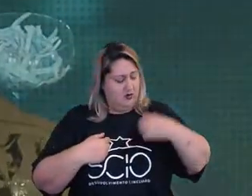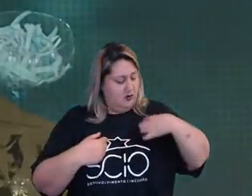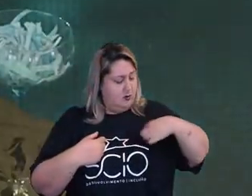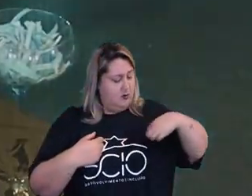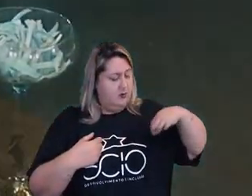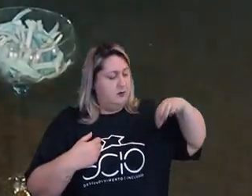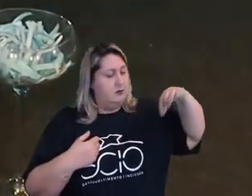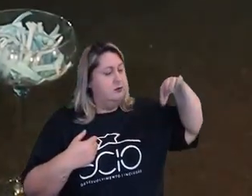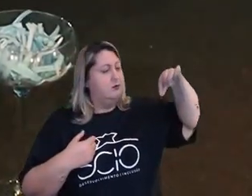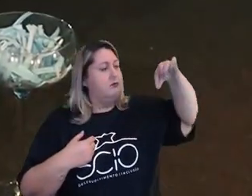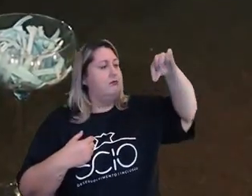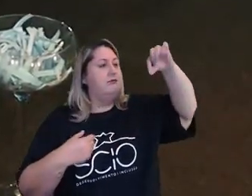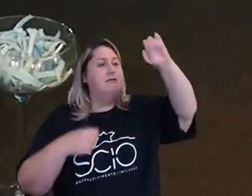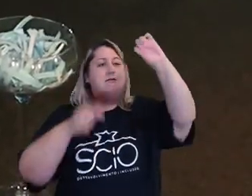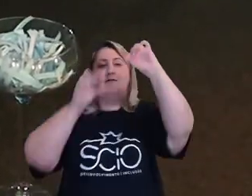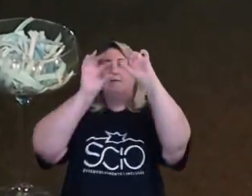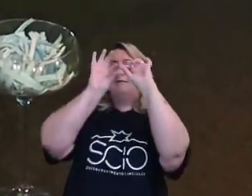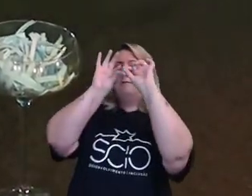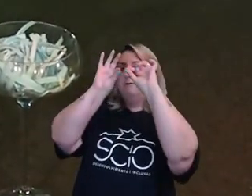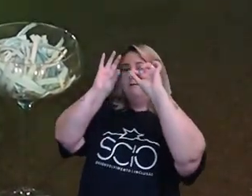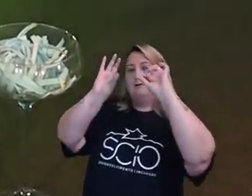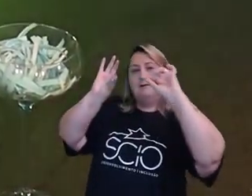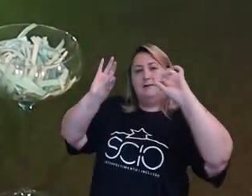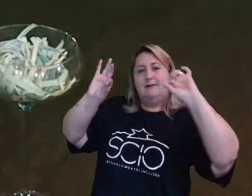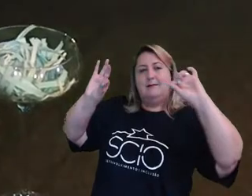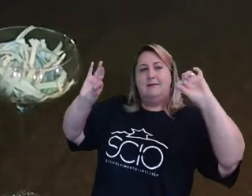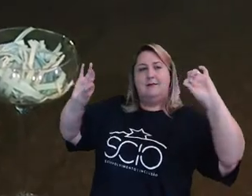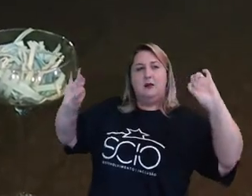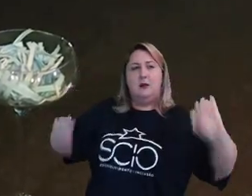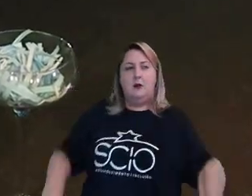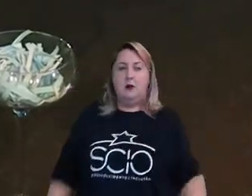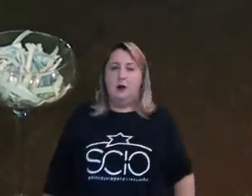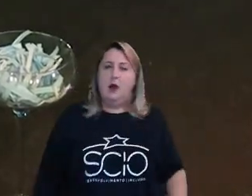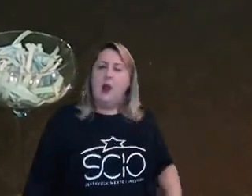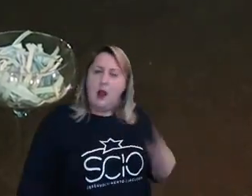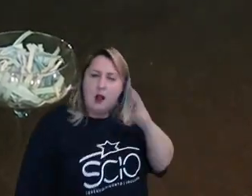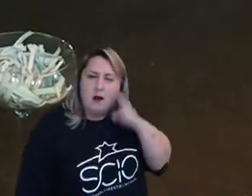Um fio de cabelo no meu paletó.